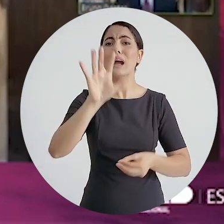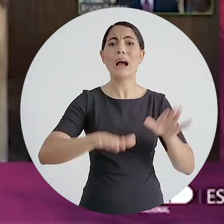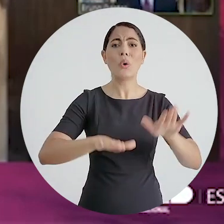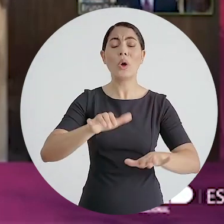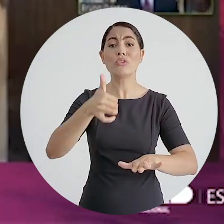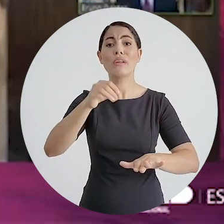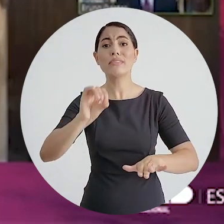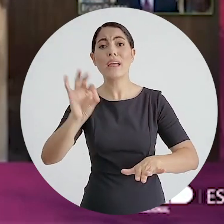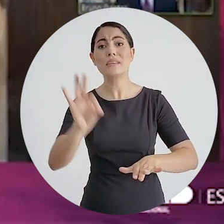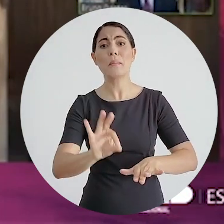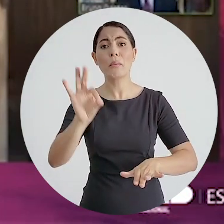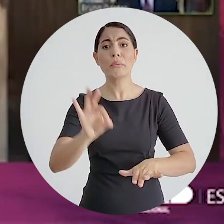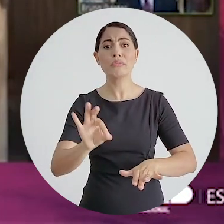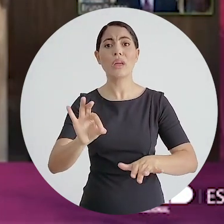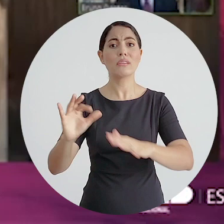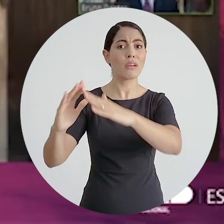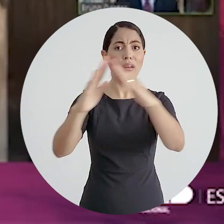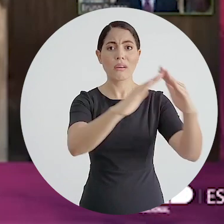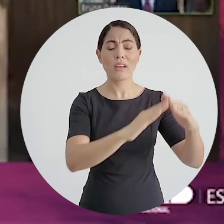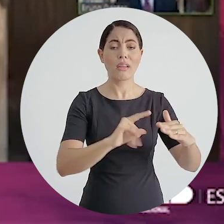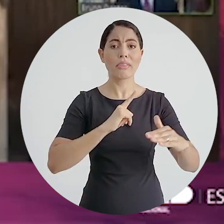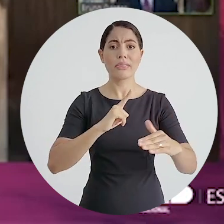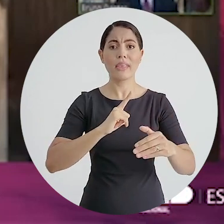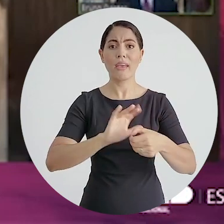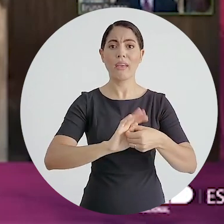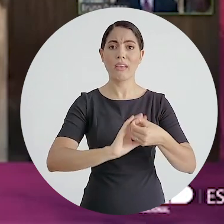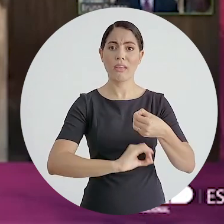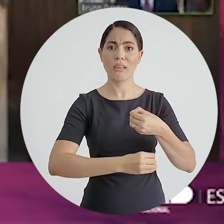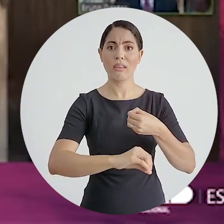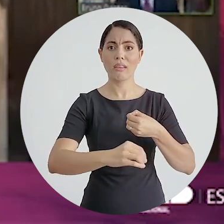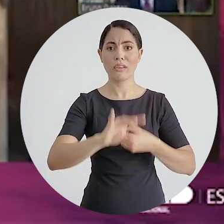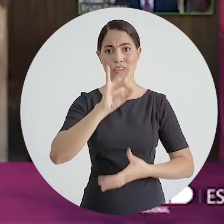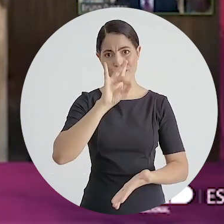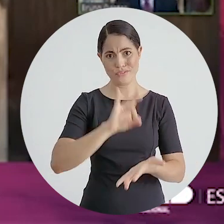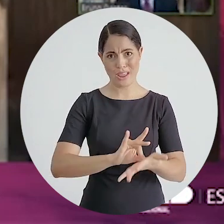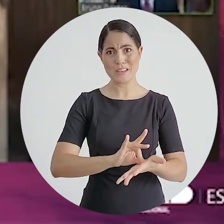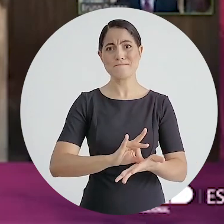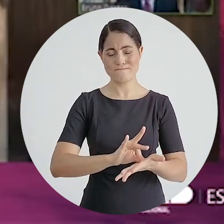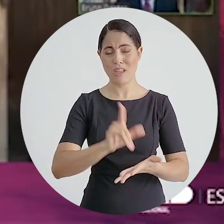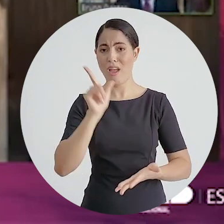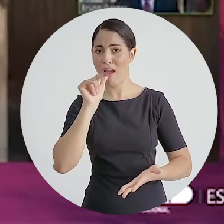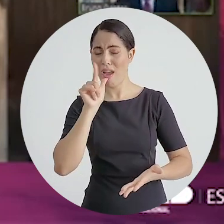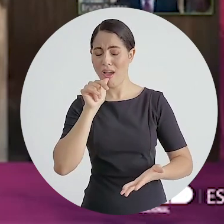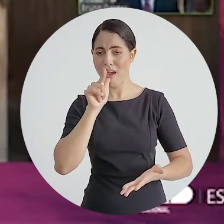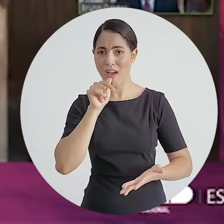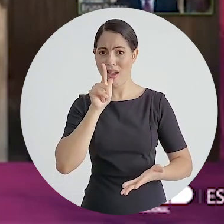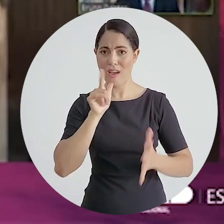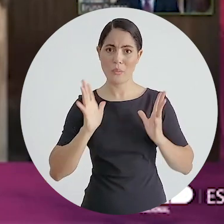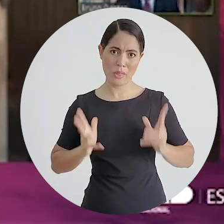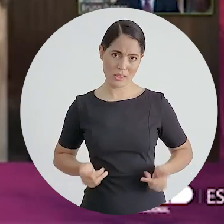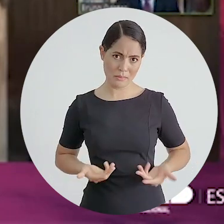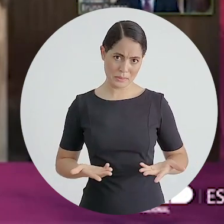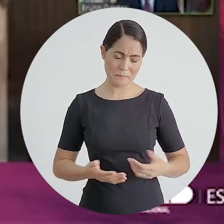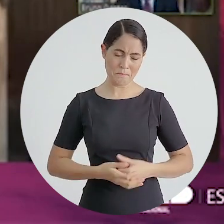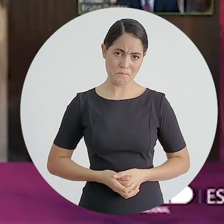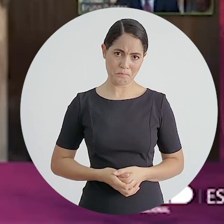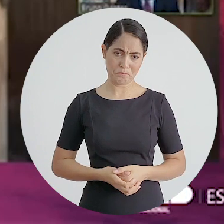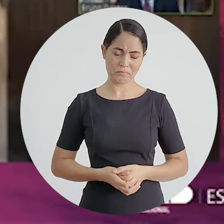em algumas regiões apenas 10% dos lares são cobertos por